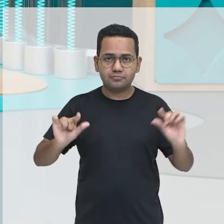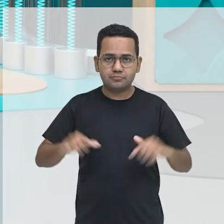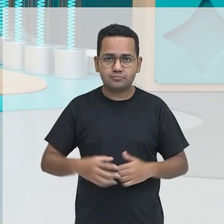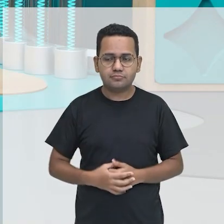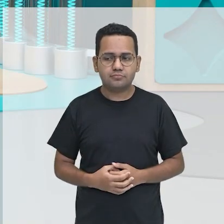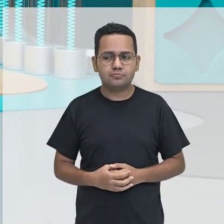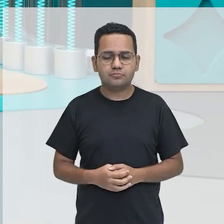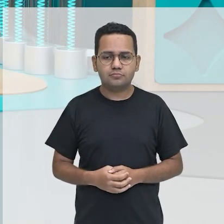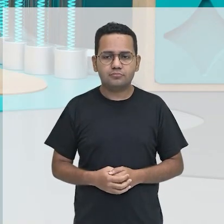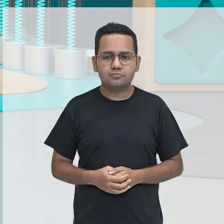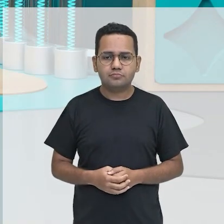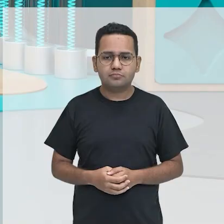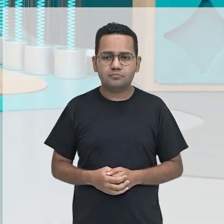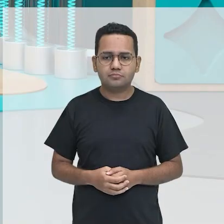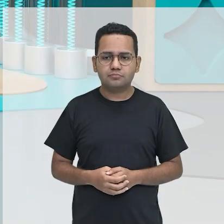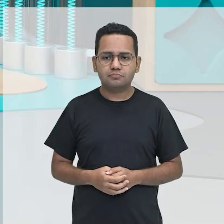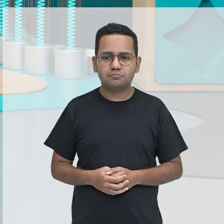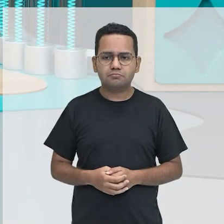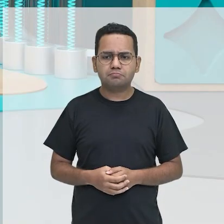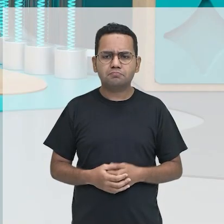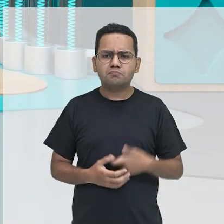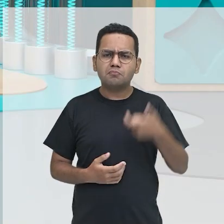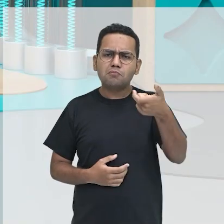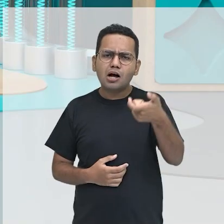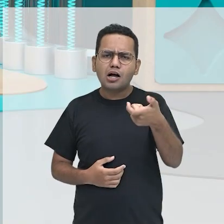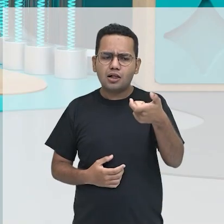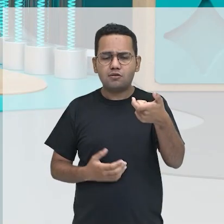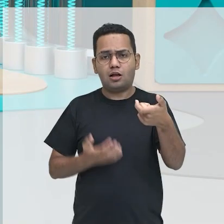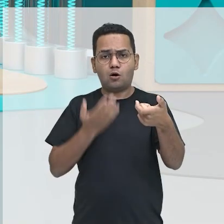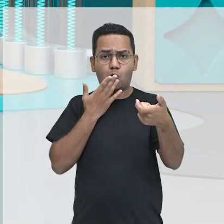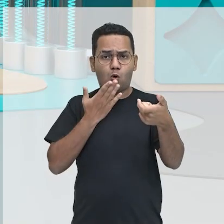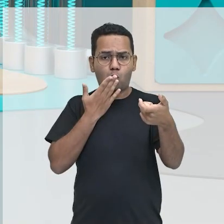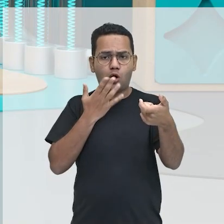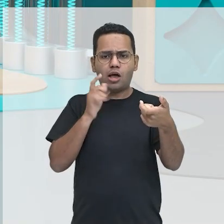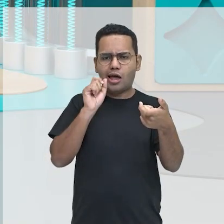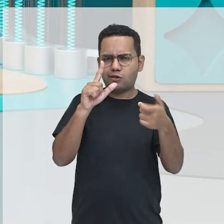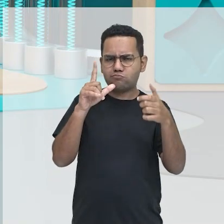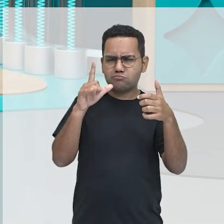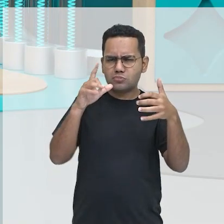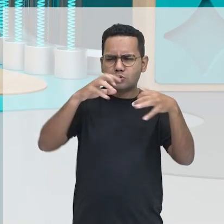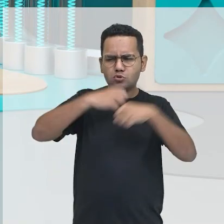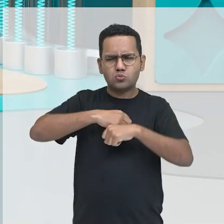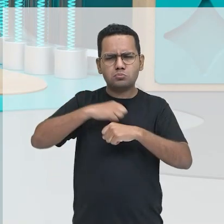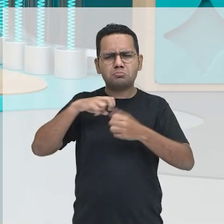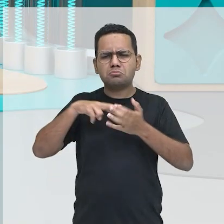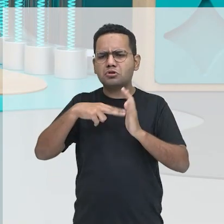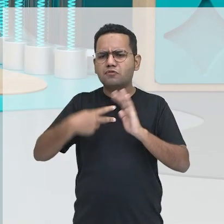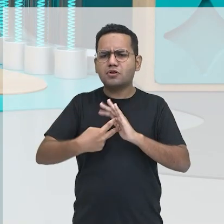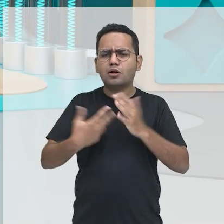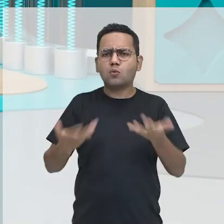Essa oração aqui, gente, esse conectivo, vamos chamar de conectivo, ele indica o quê? Qual dessas